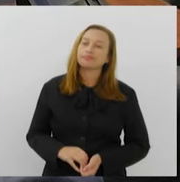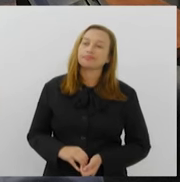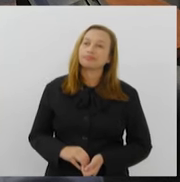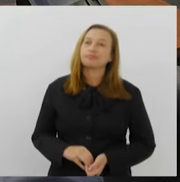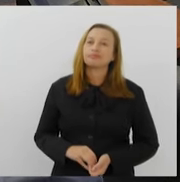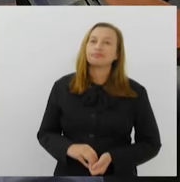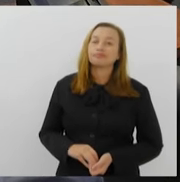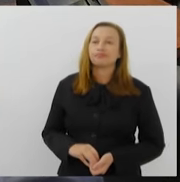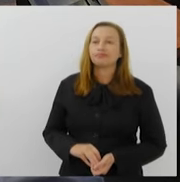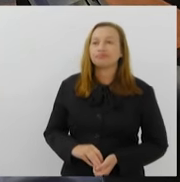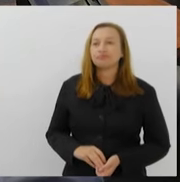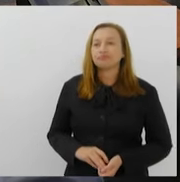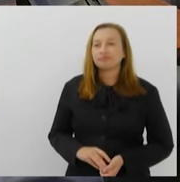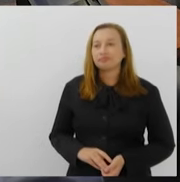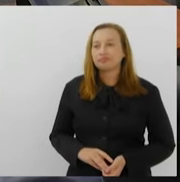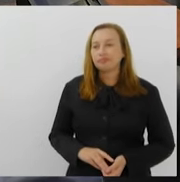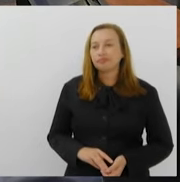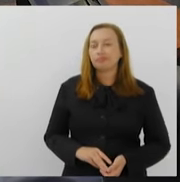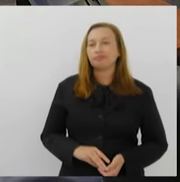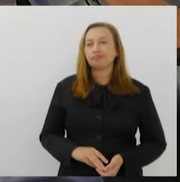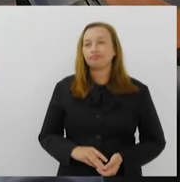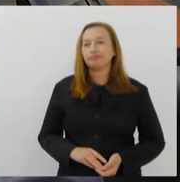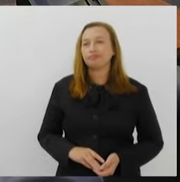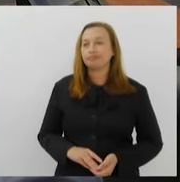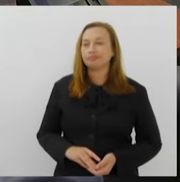parecer pela Comissão de Orçamento.